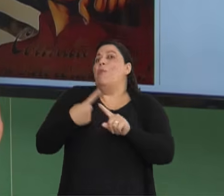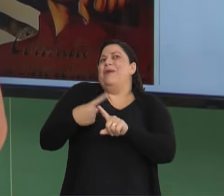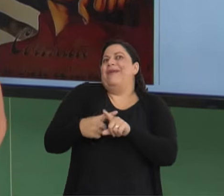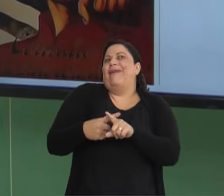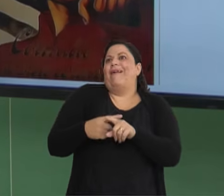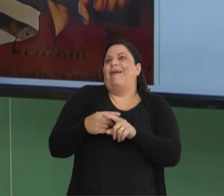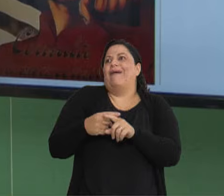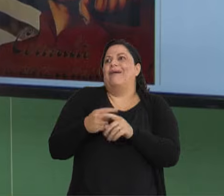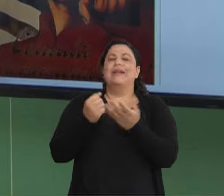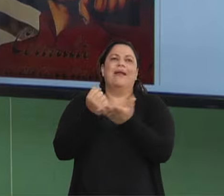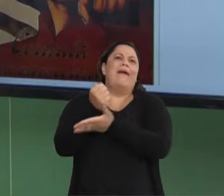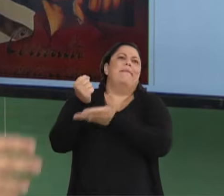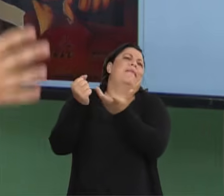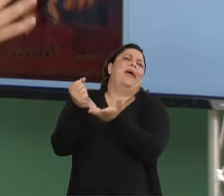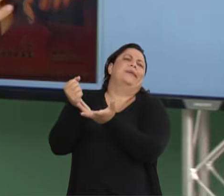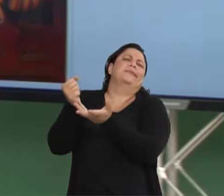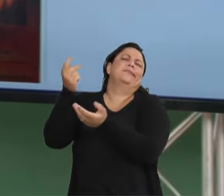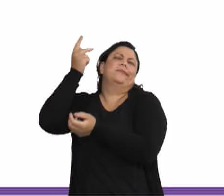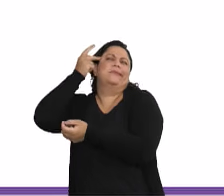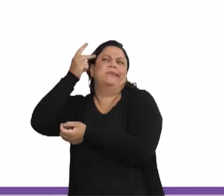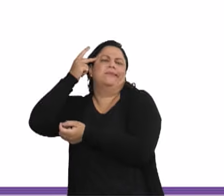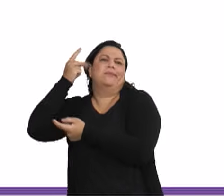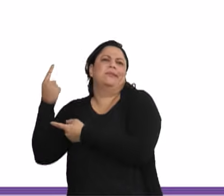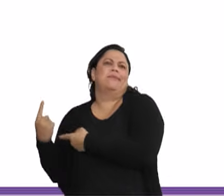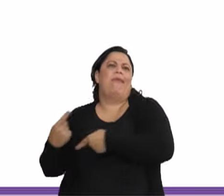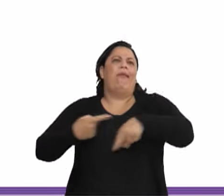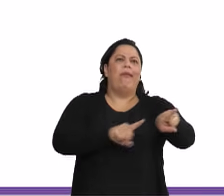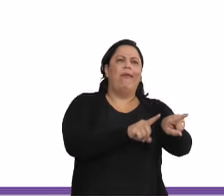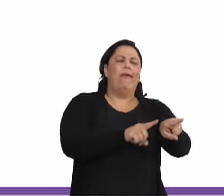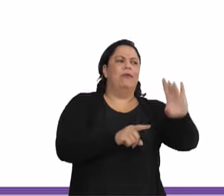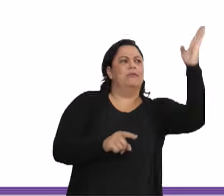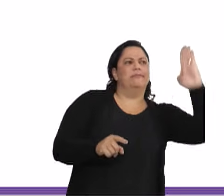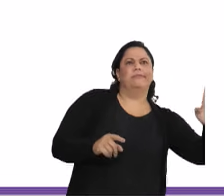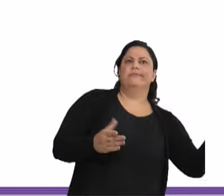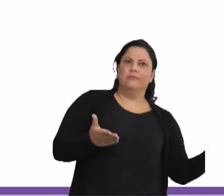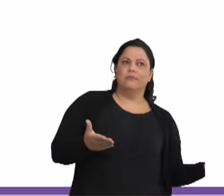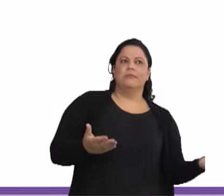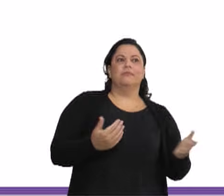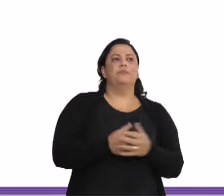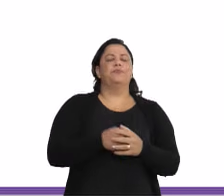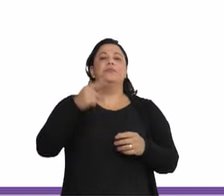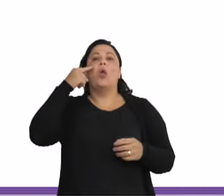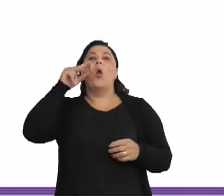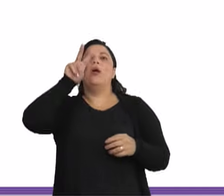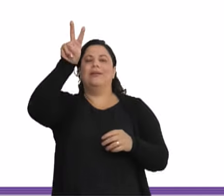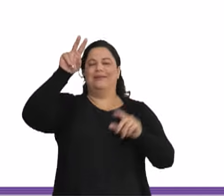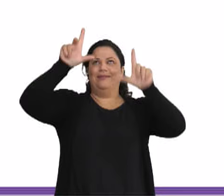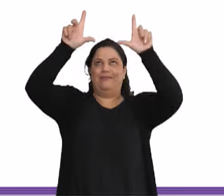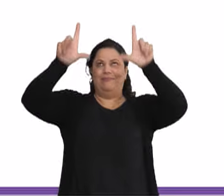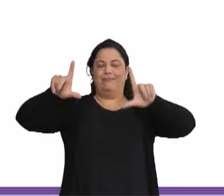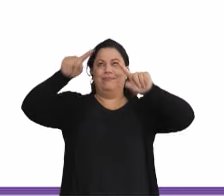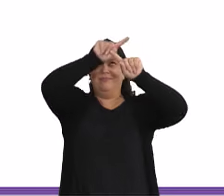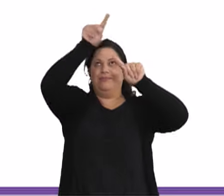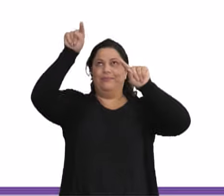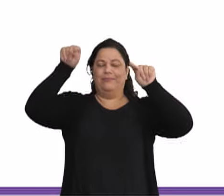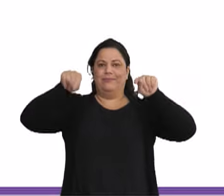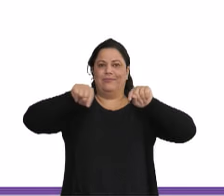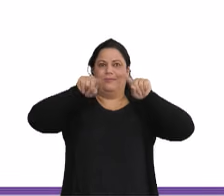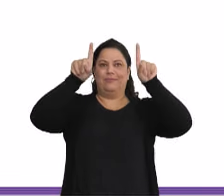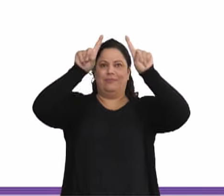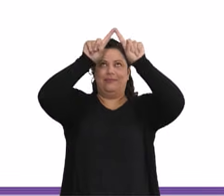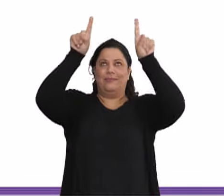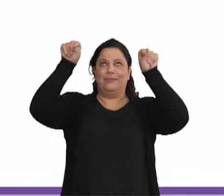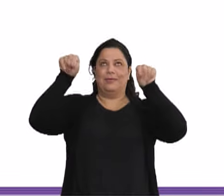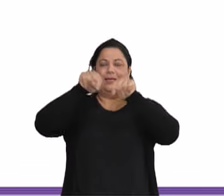resto. Então, aqui você tem um primeiro cartaz. Foca aqui. Você tem um dever a